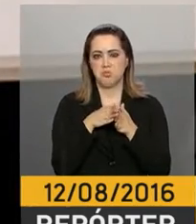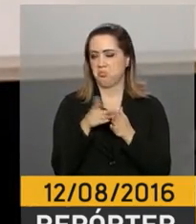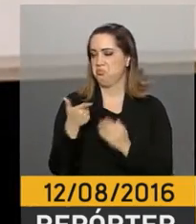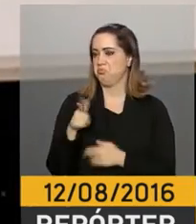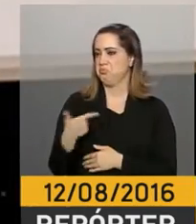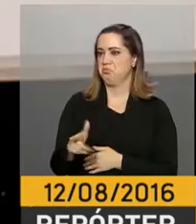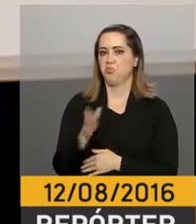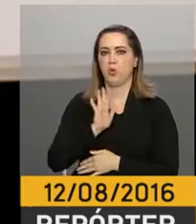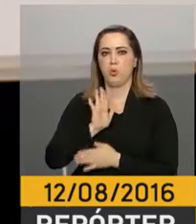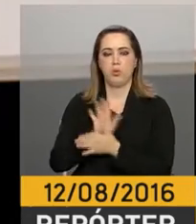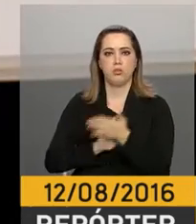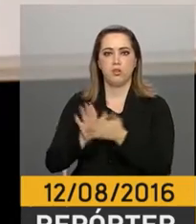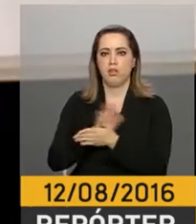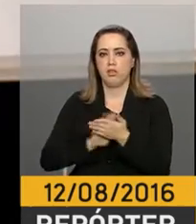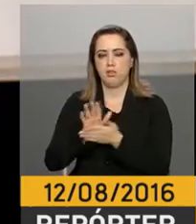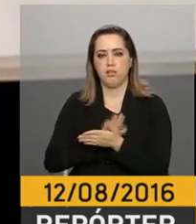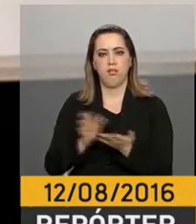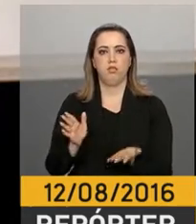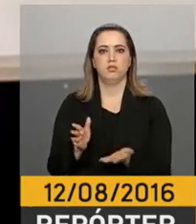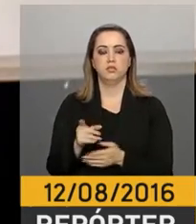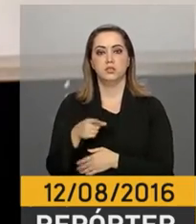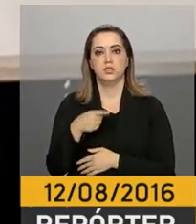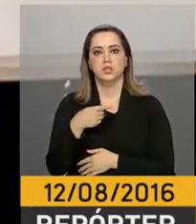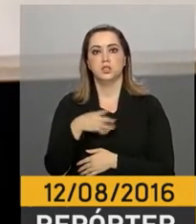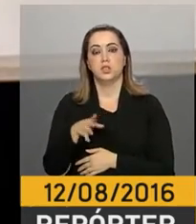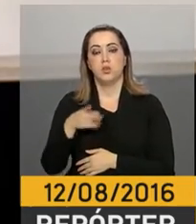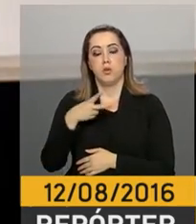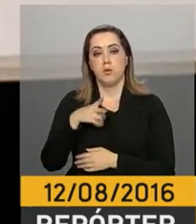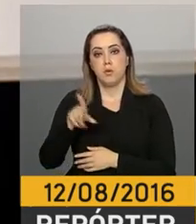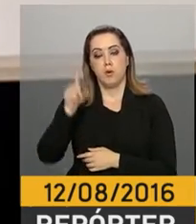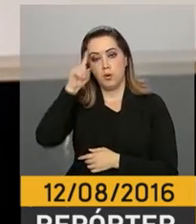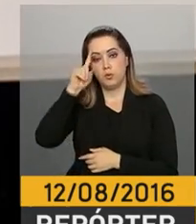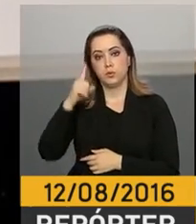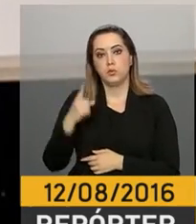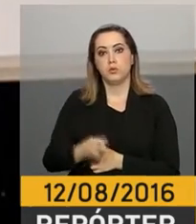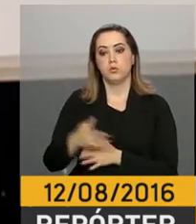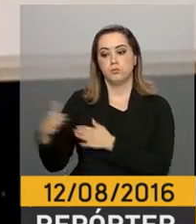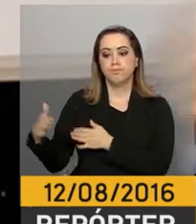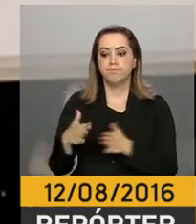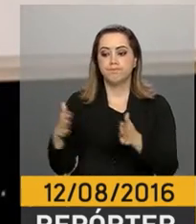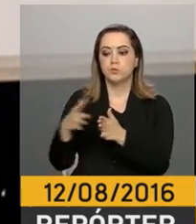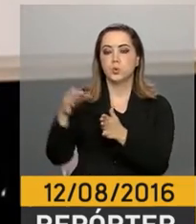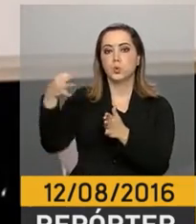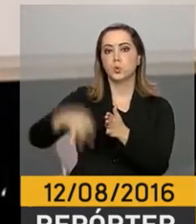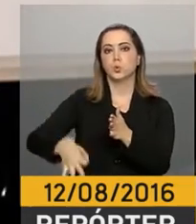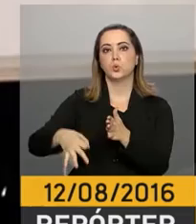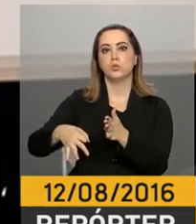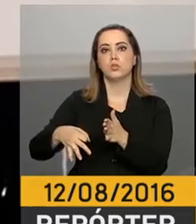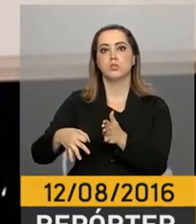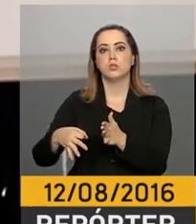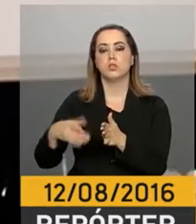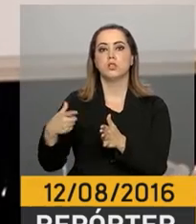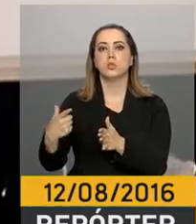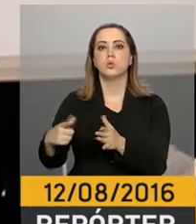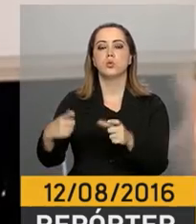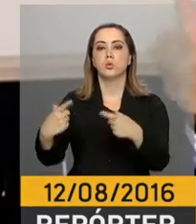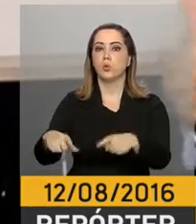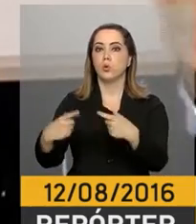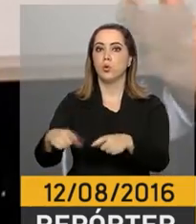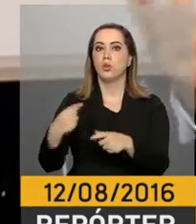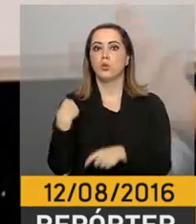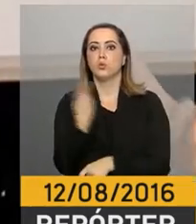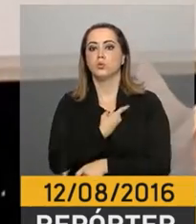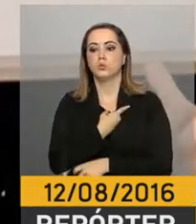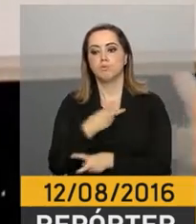existe, existe ordem para que eles patrulhem as vias que nos interessam. Isso exclui aquelas que não nos interessam. Isso é